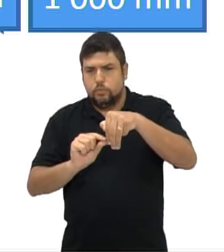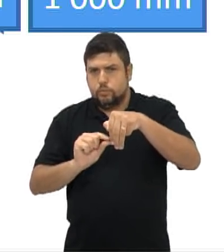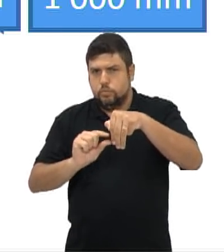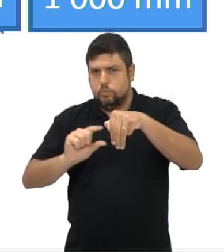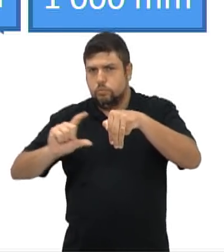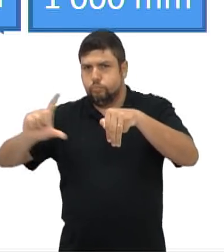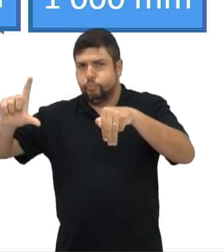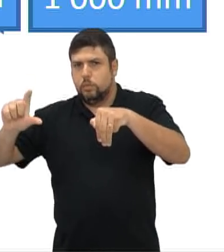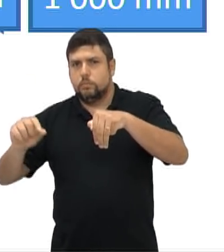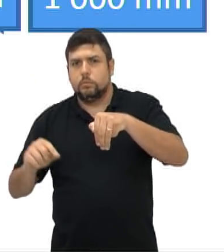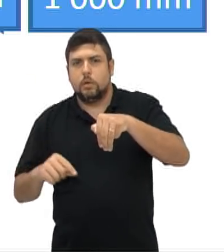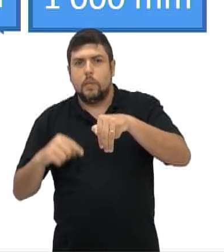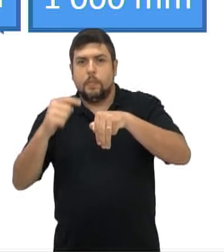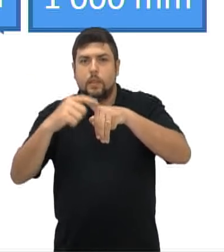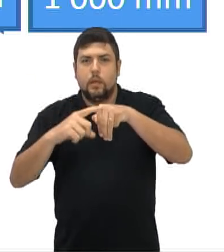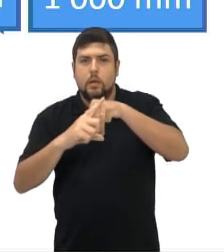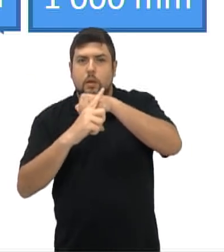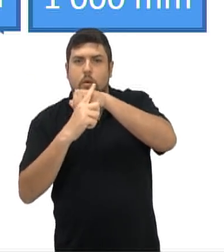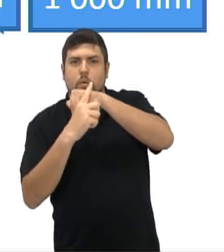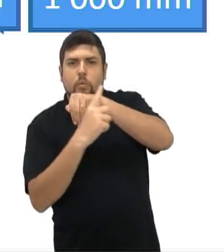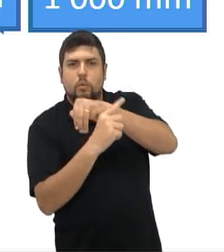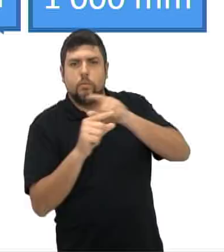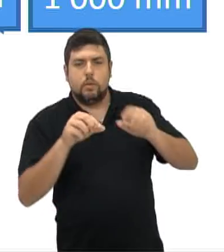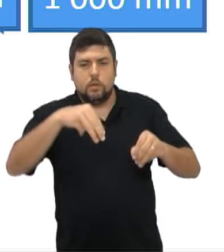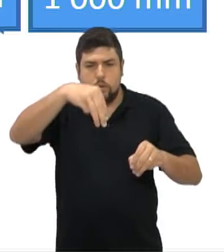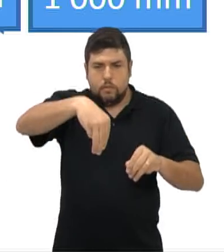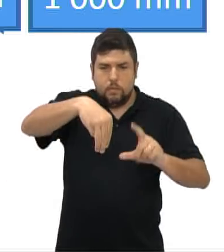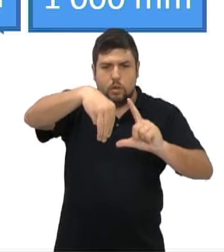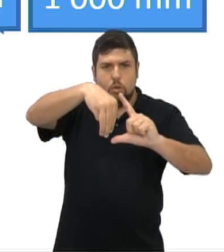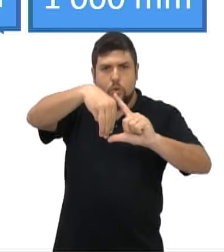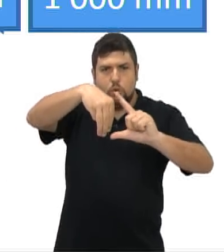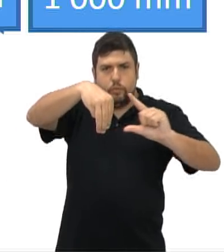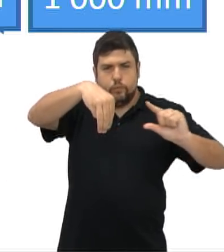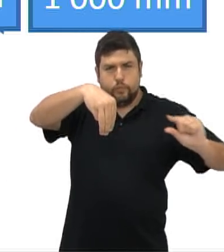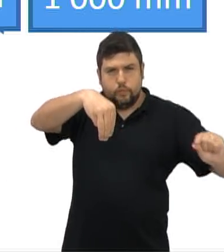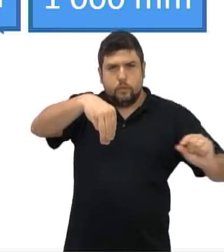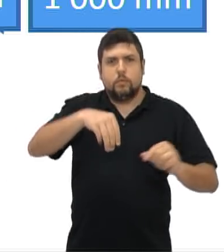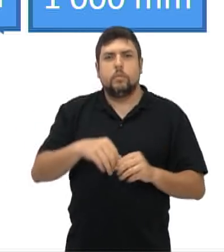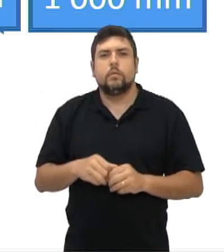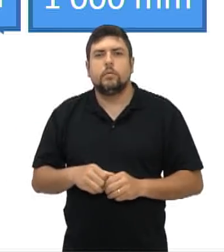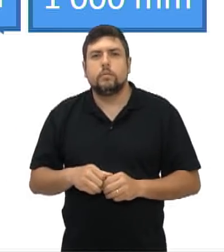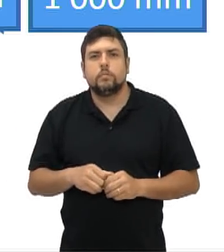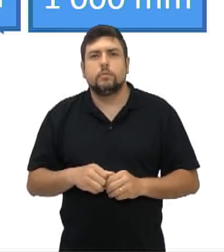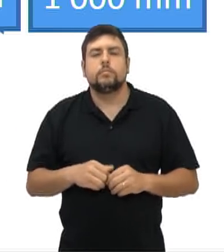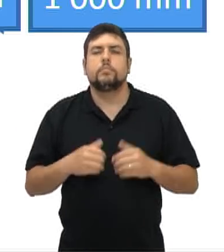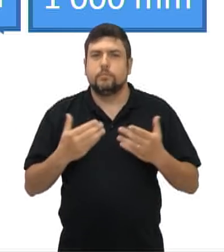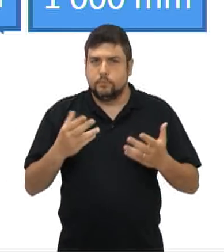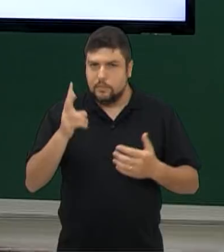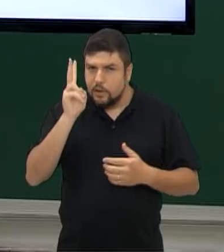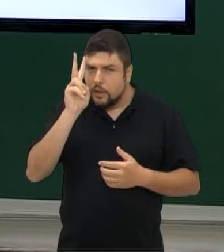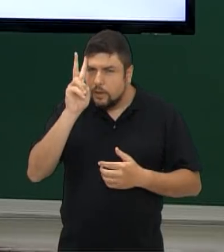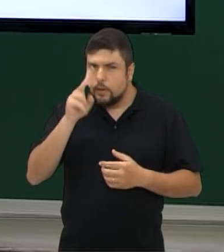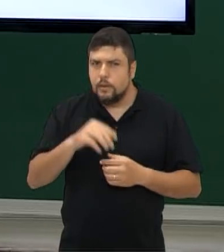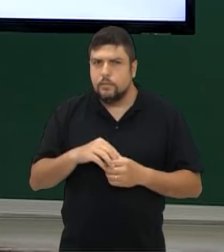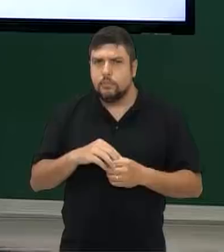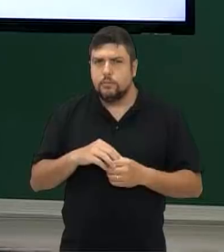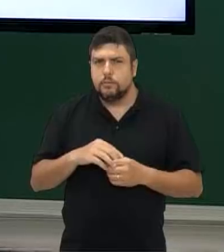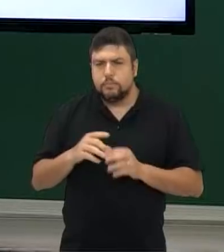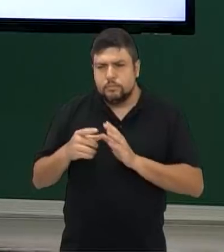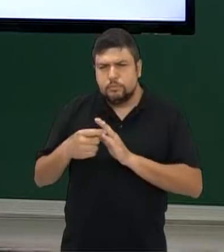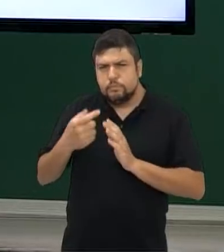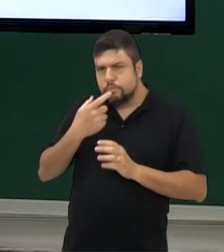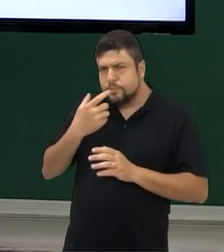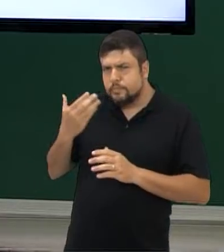unidades maiores a gente chamava de múltiplos e as unidades menores de submúltiplo. Estão lembrando? A gente acabou de falar